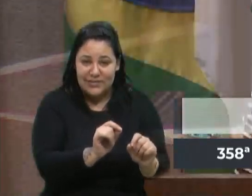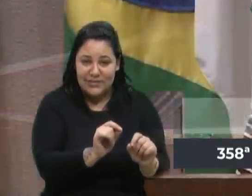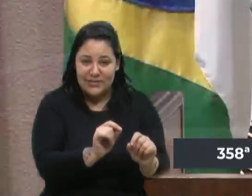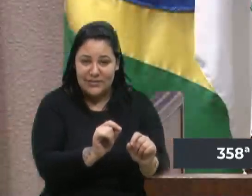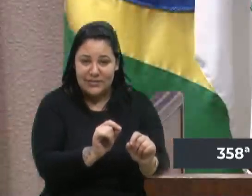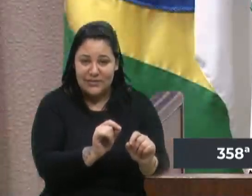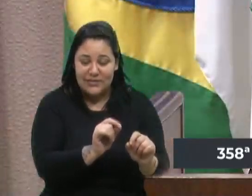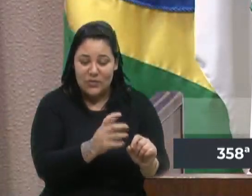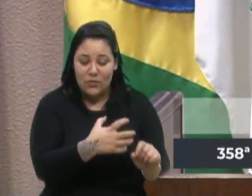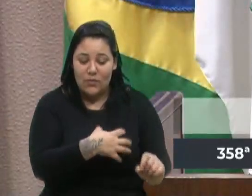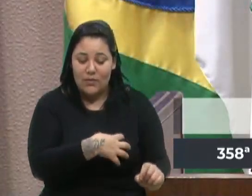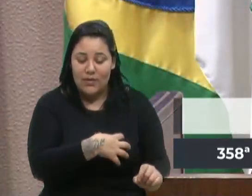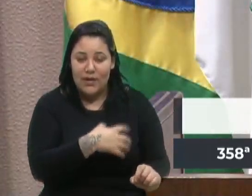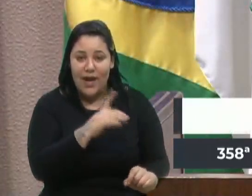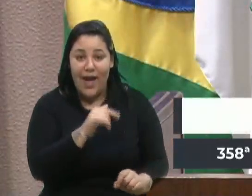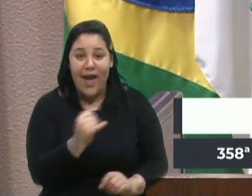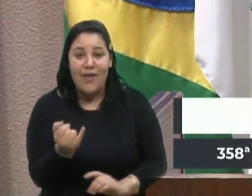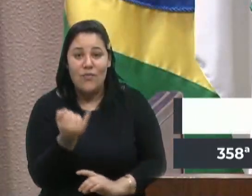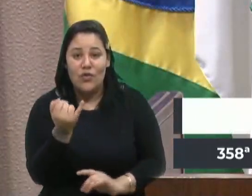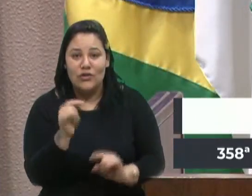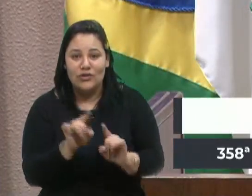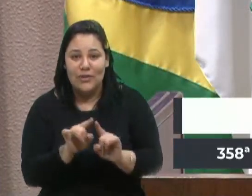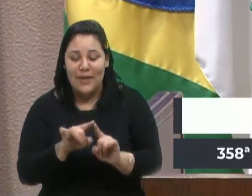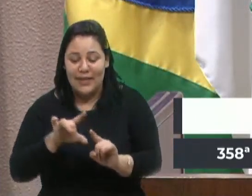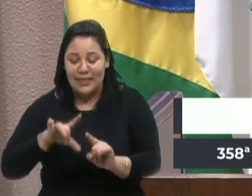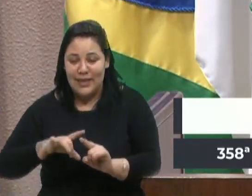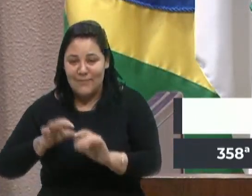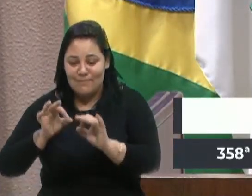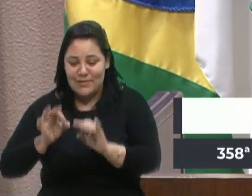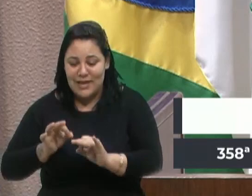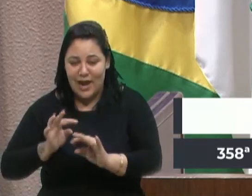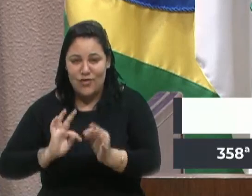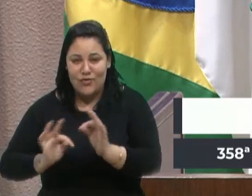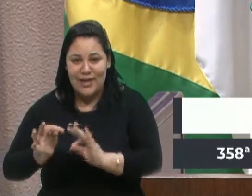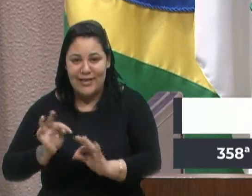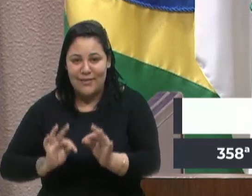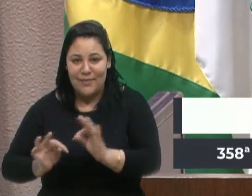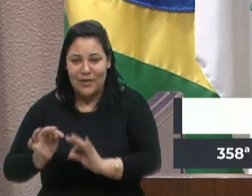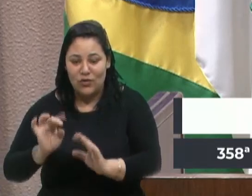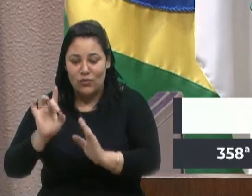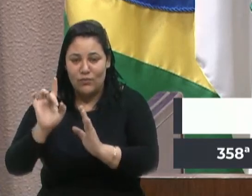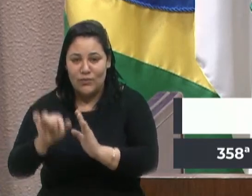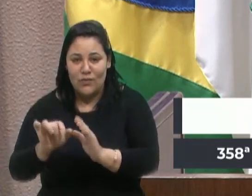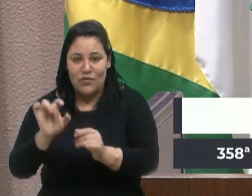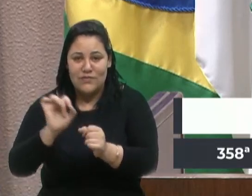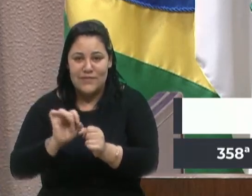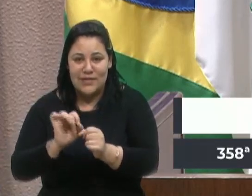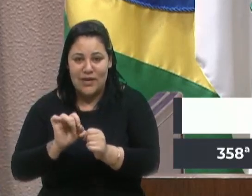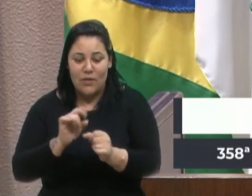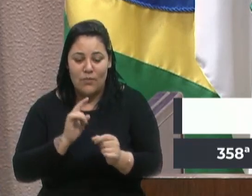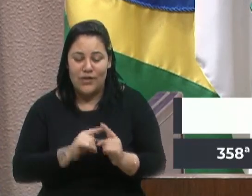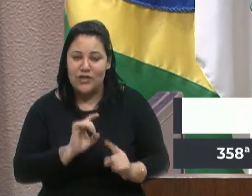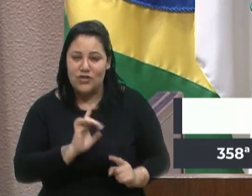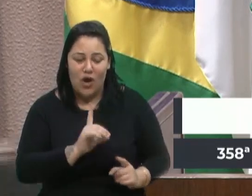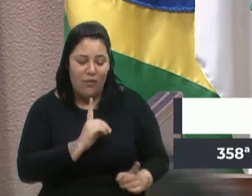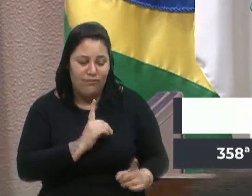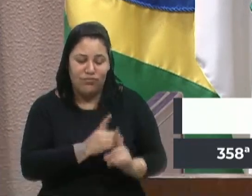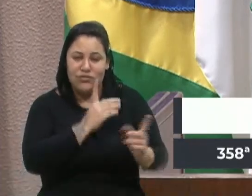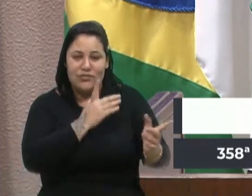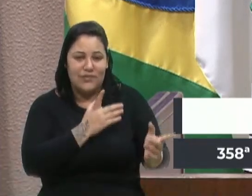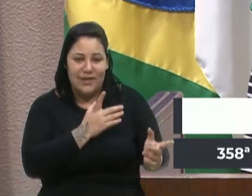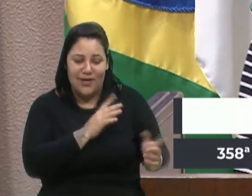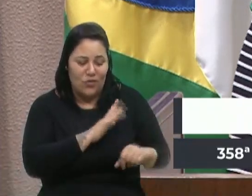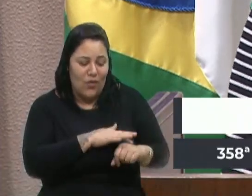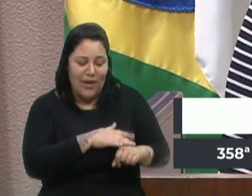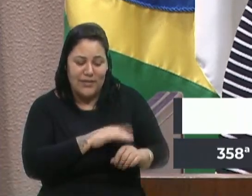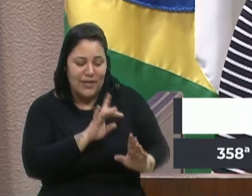mama, é importante que o tratamento posterior seja efetivo, porque também só diagnosticar e